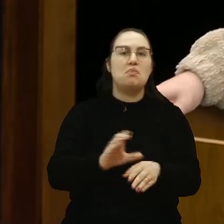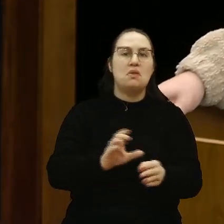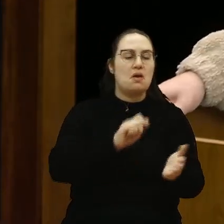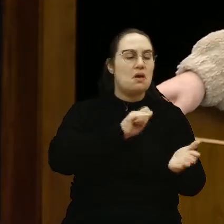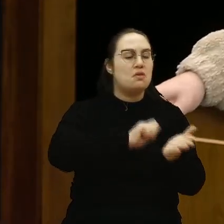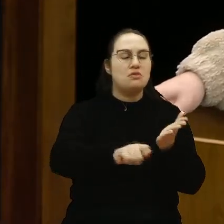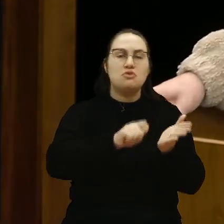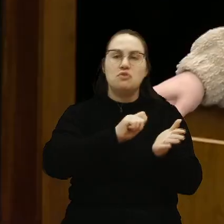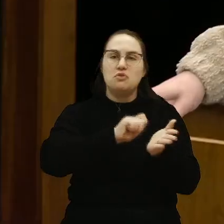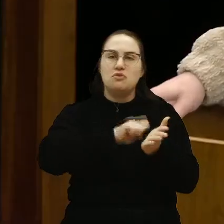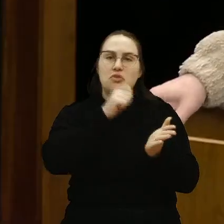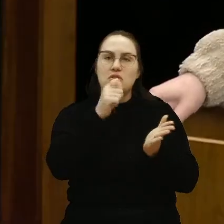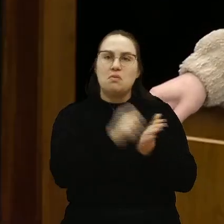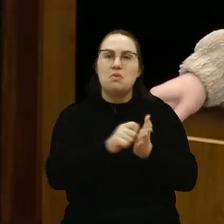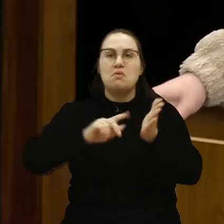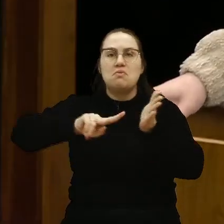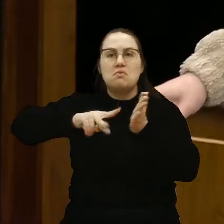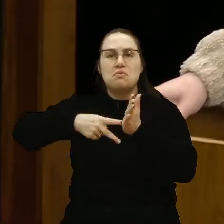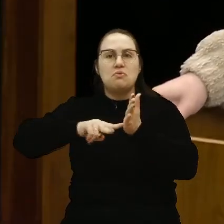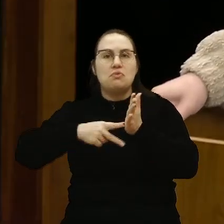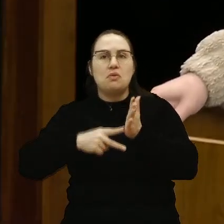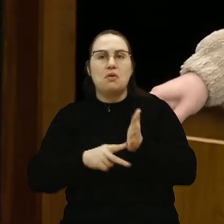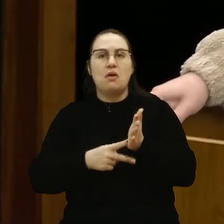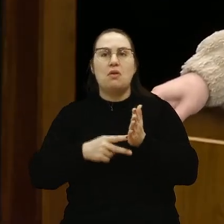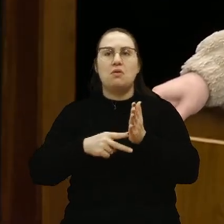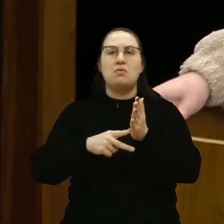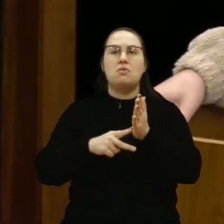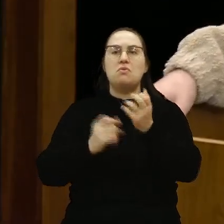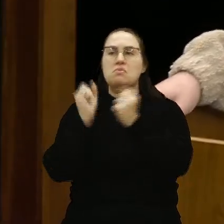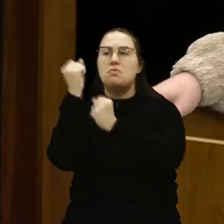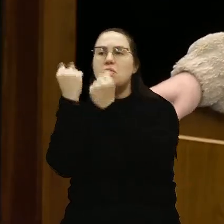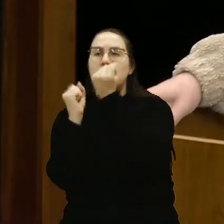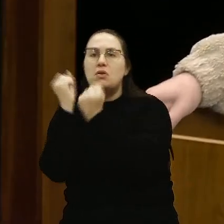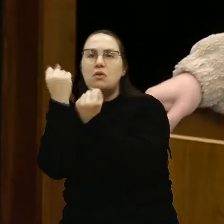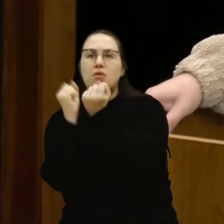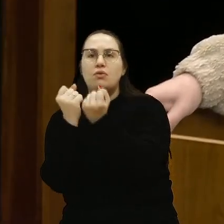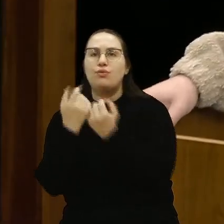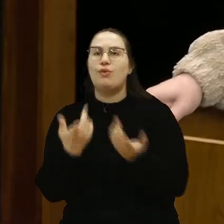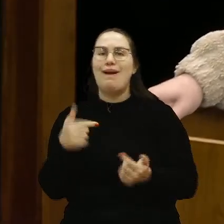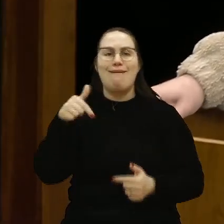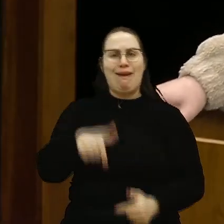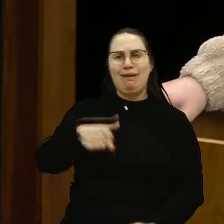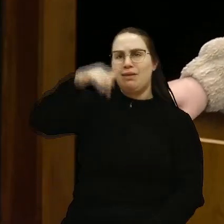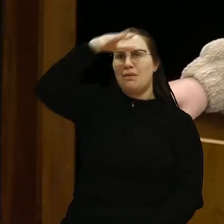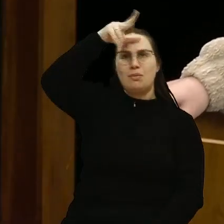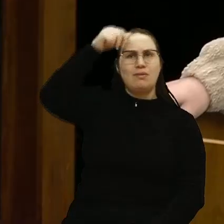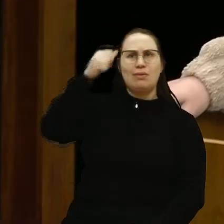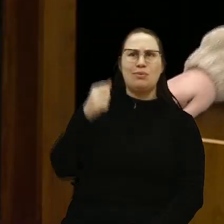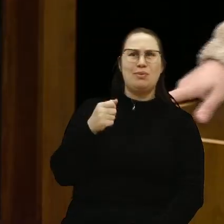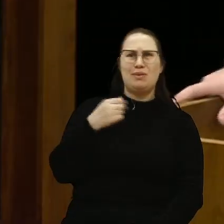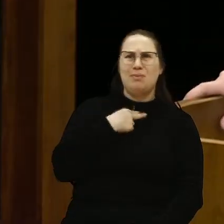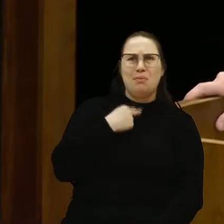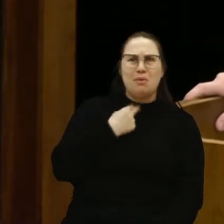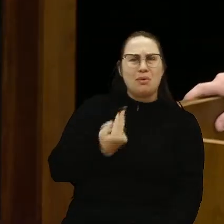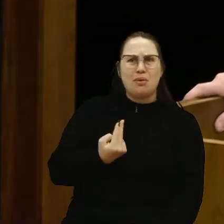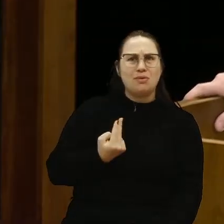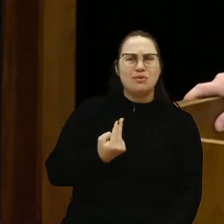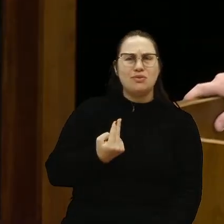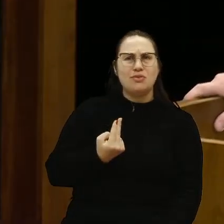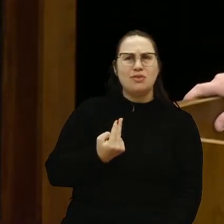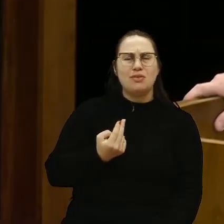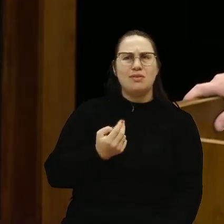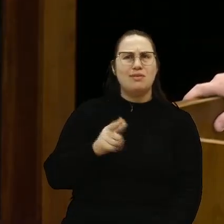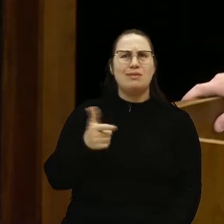disponibilização disso no Sindicato dos Metalúrgicos e não é viável na Prefeitura Municipal? Então não existe